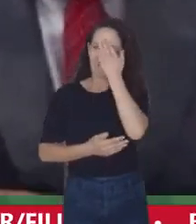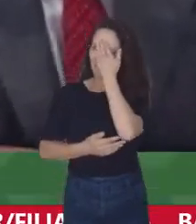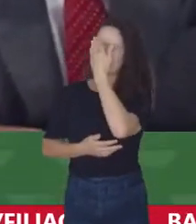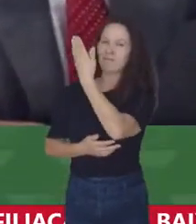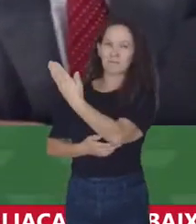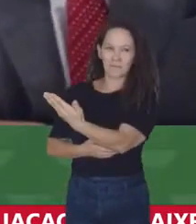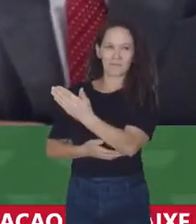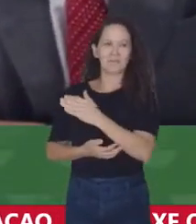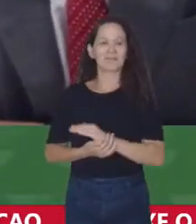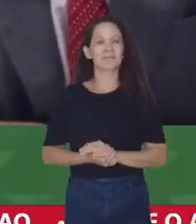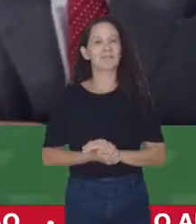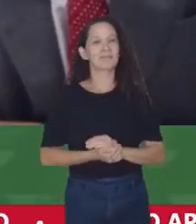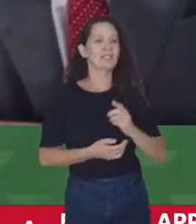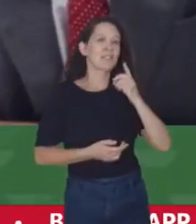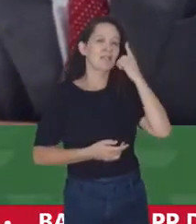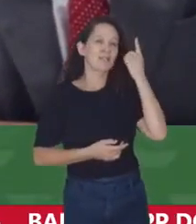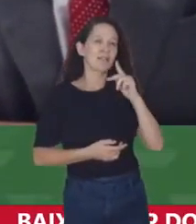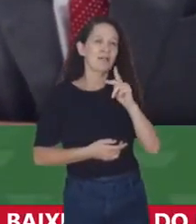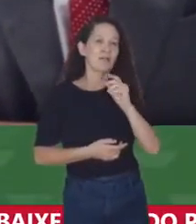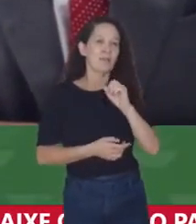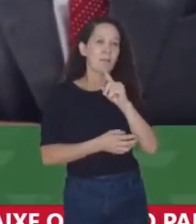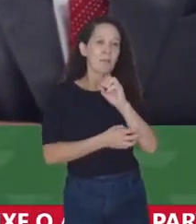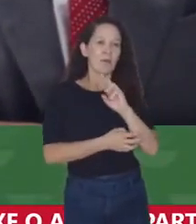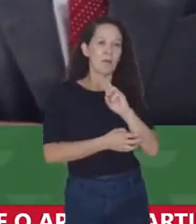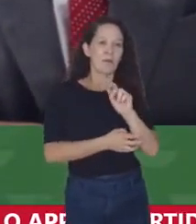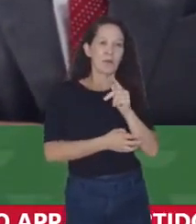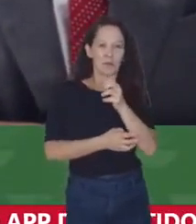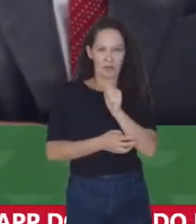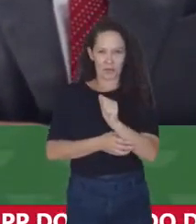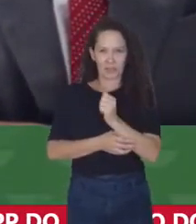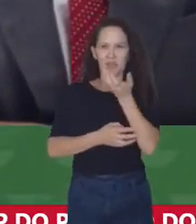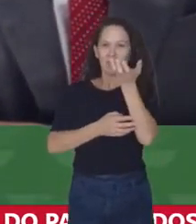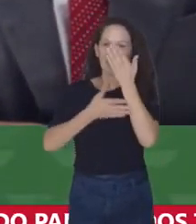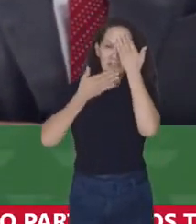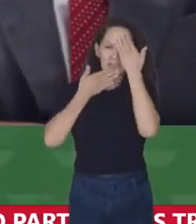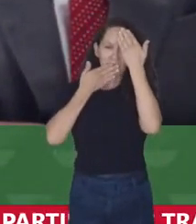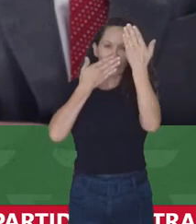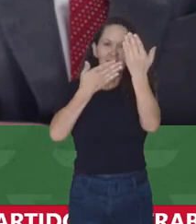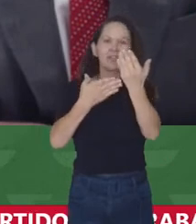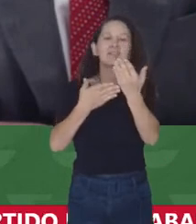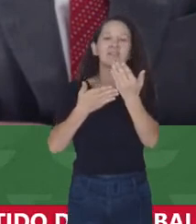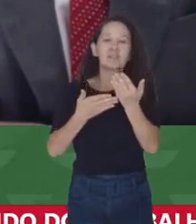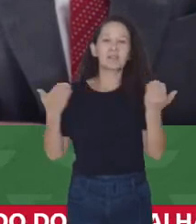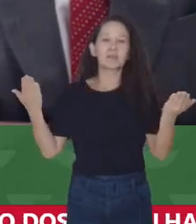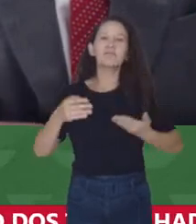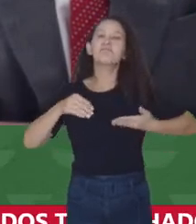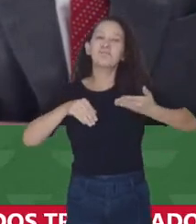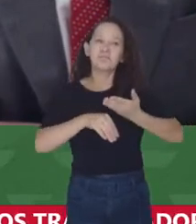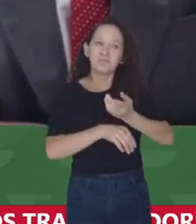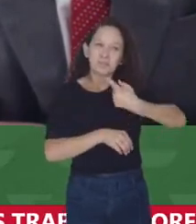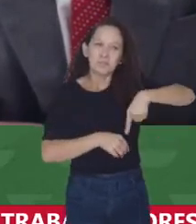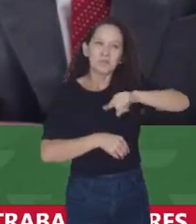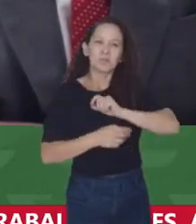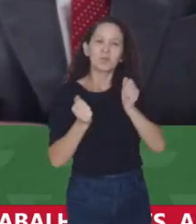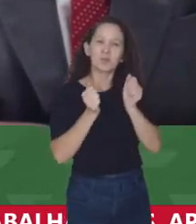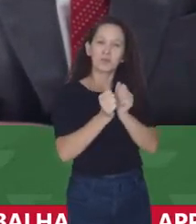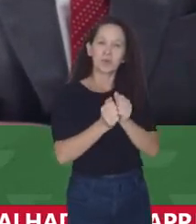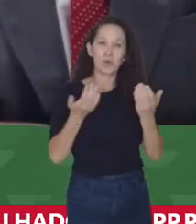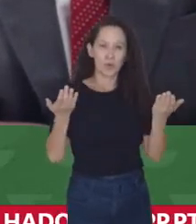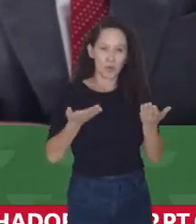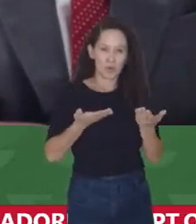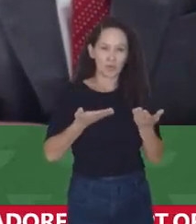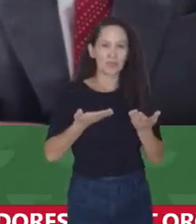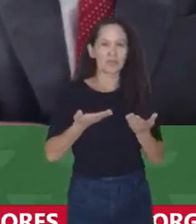Obrigado, deputado Paulo Rocha. Quero agradecê-lo por participar conosco desse